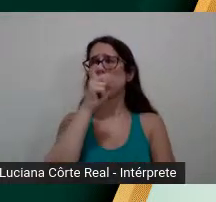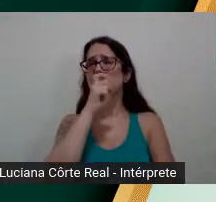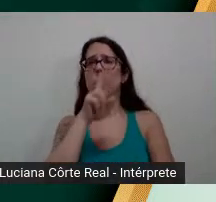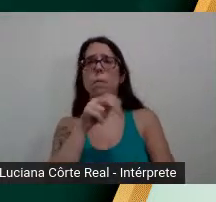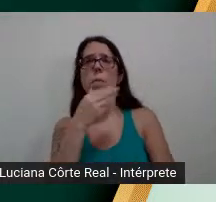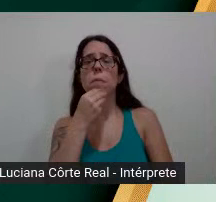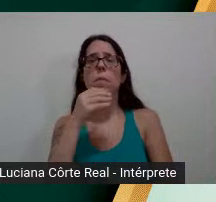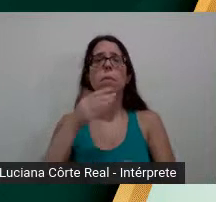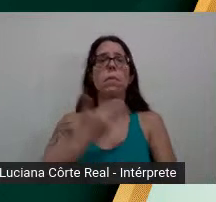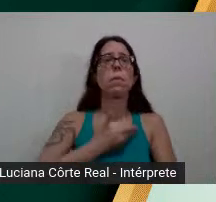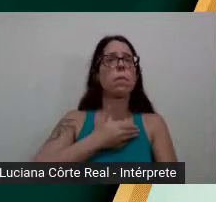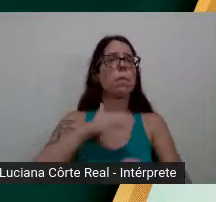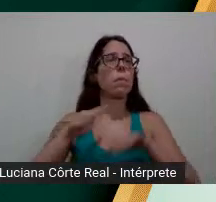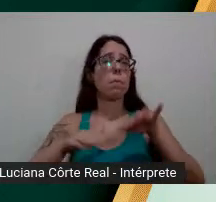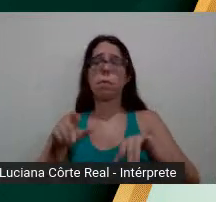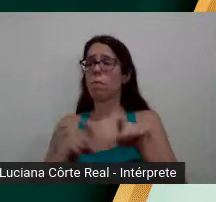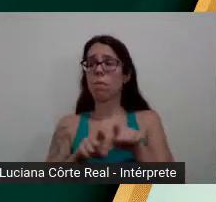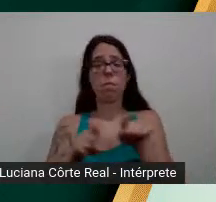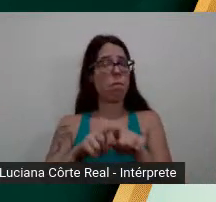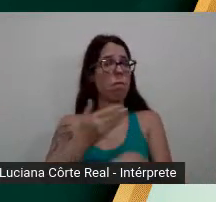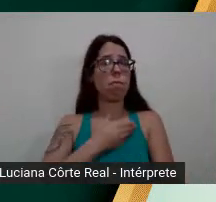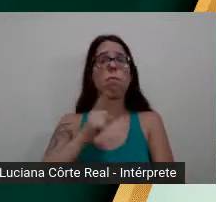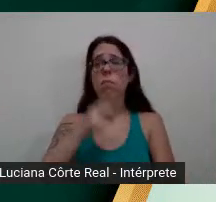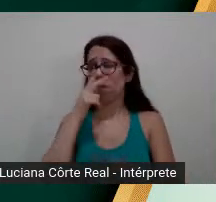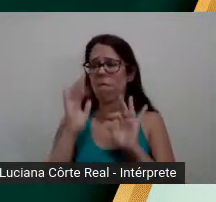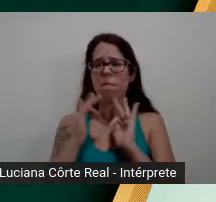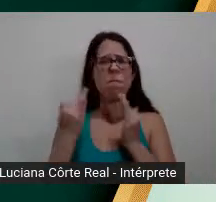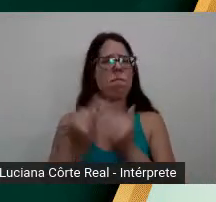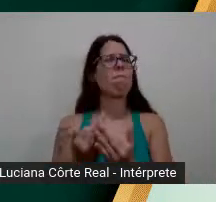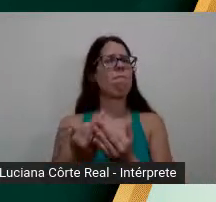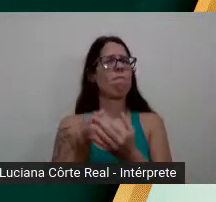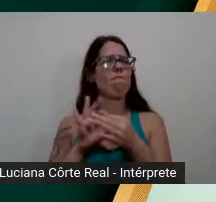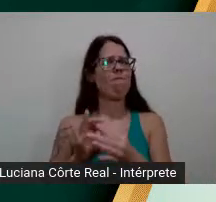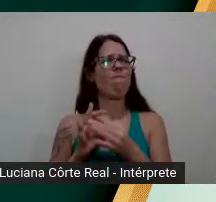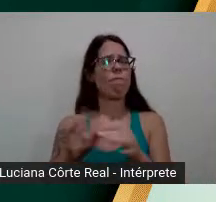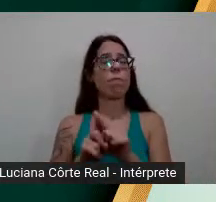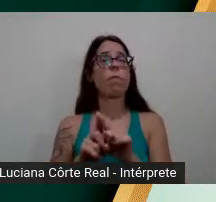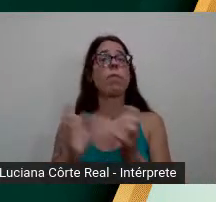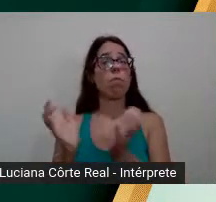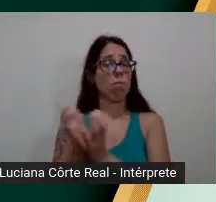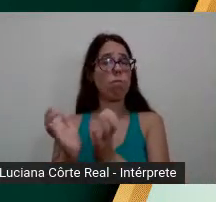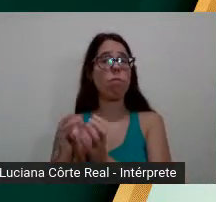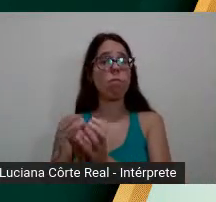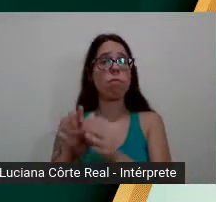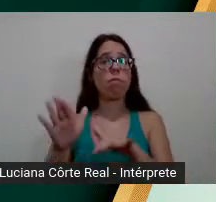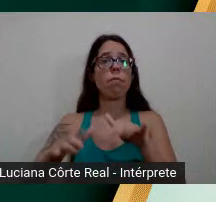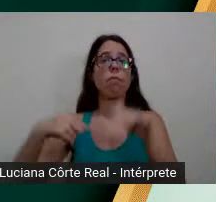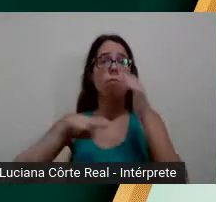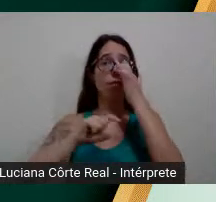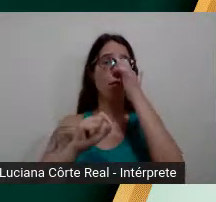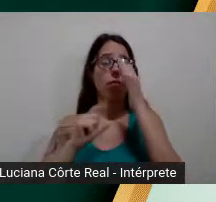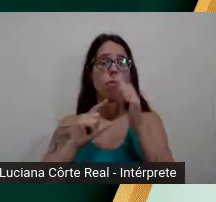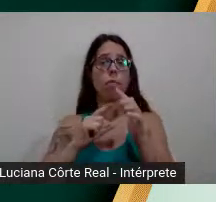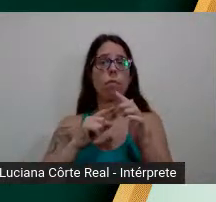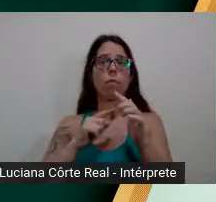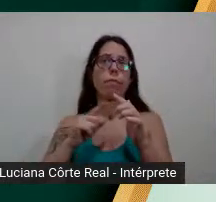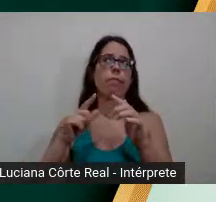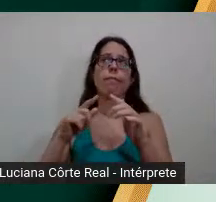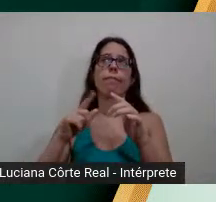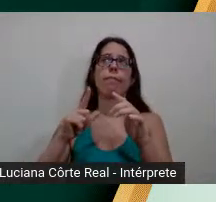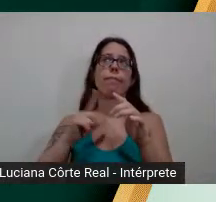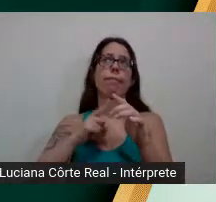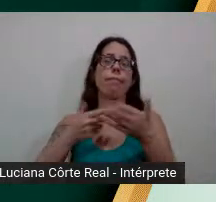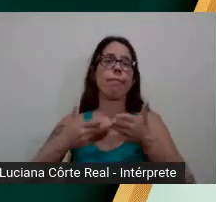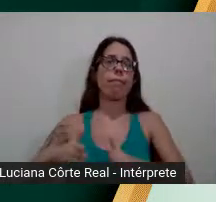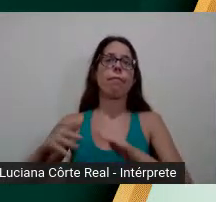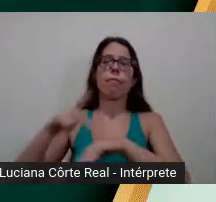vezes é um grande familiar, é um colega. A gente, às vezes, vem de todos os locais do país e é acolhido